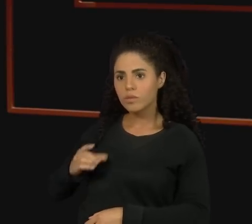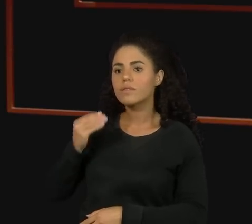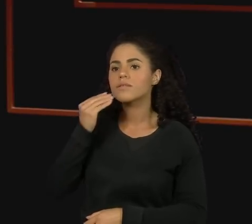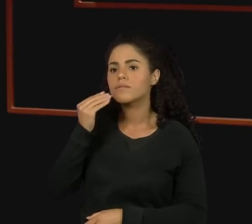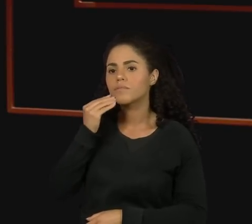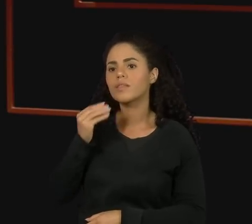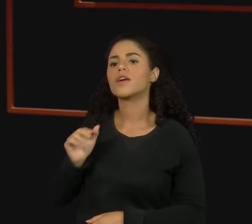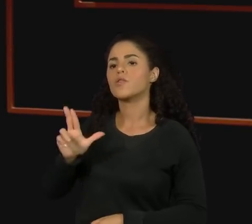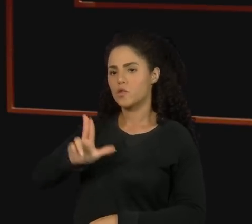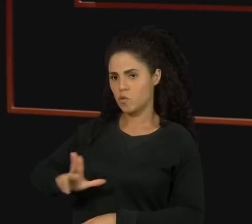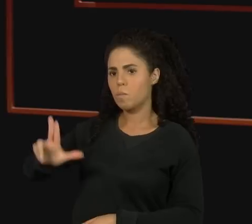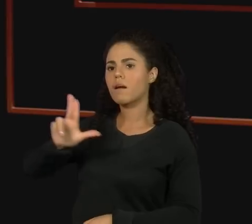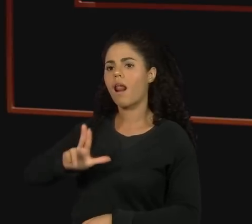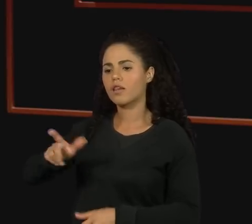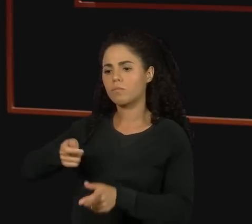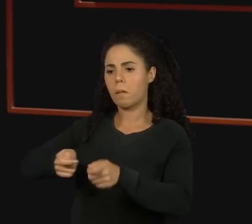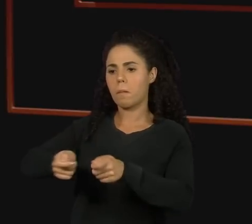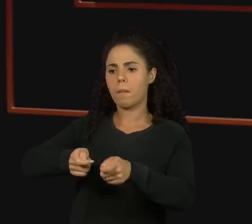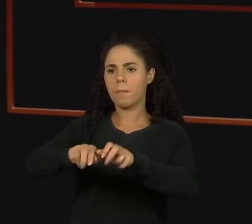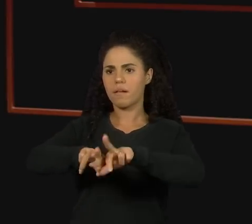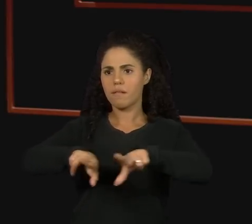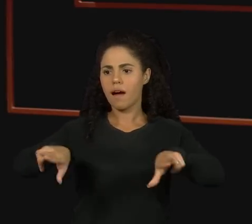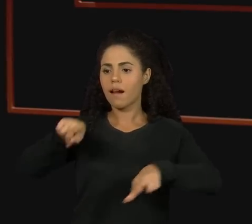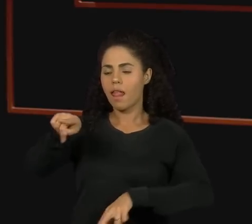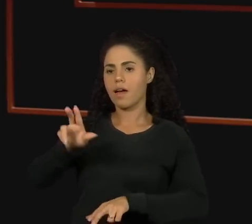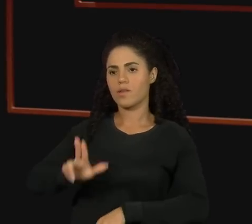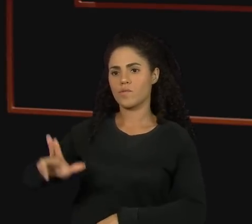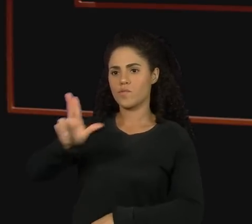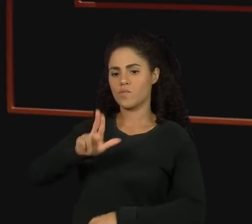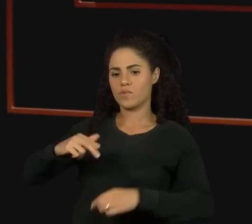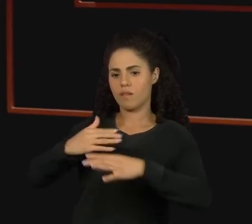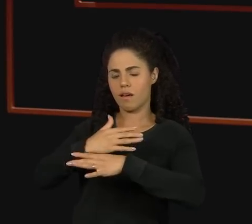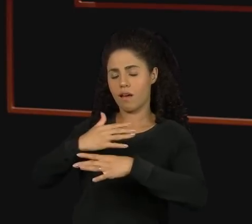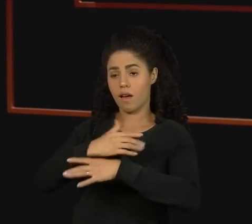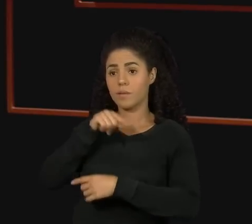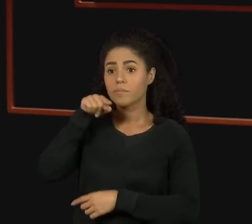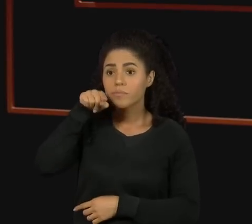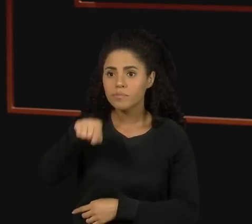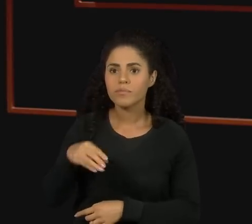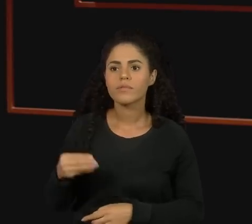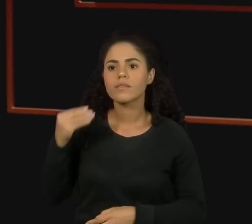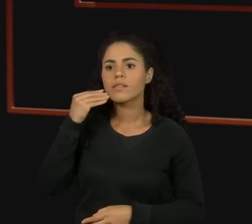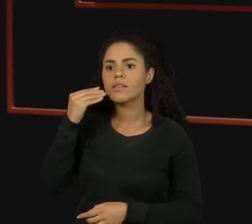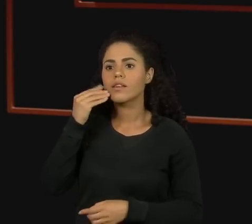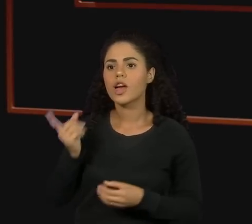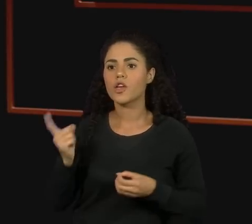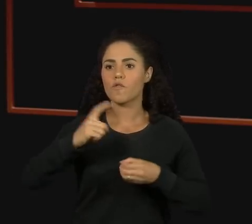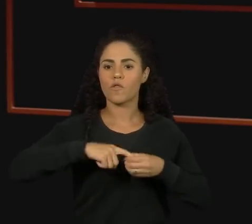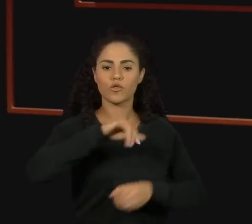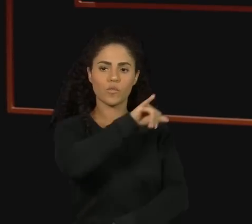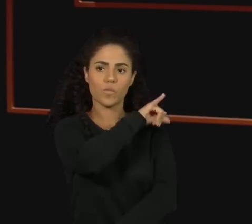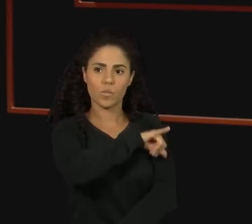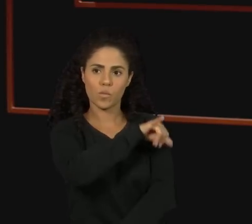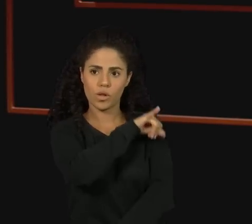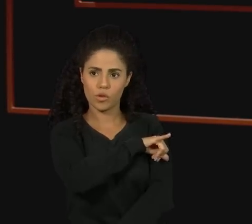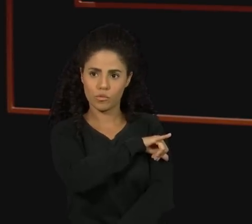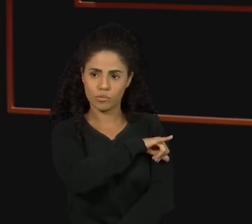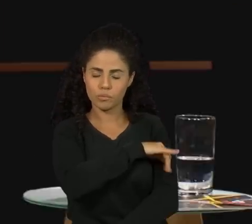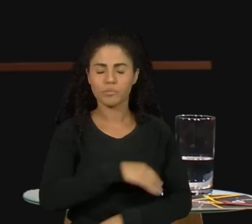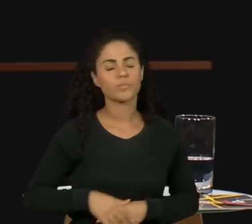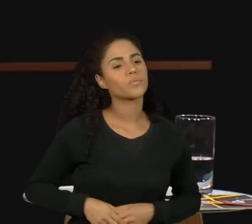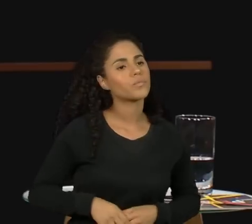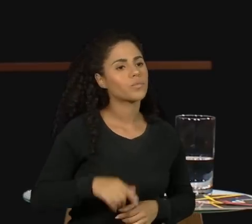muito em Uberlândia, fiz meu nome em Uberlândia, foi quando eu saio e vou para o Rio de Janeiro. A gente tem